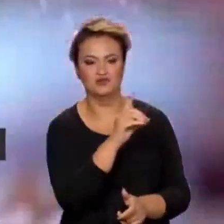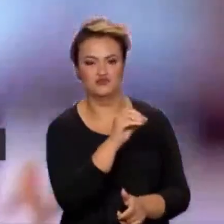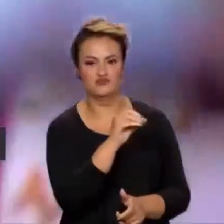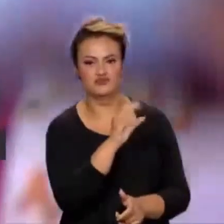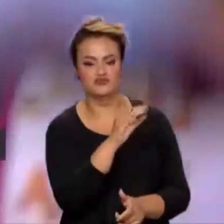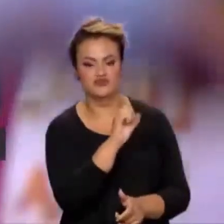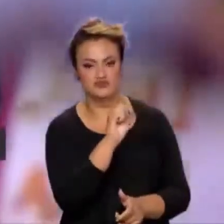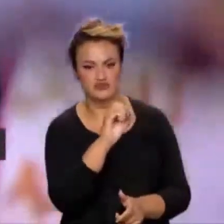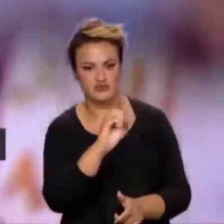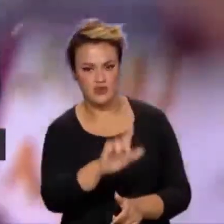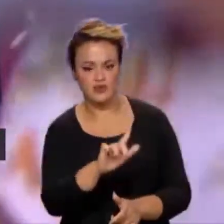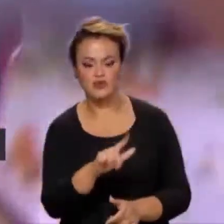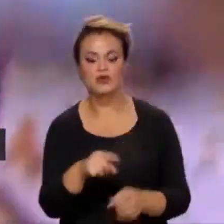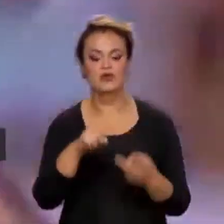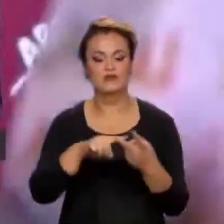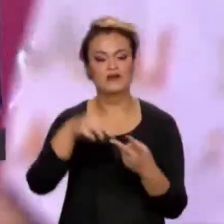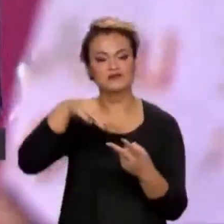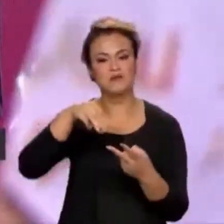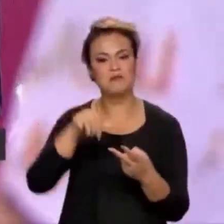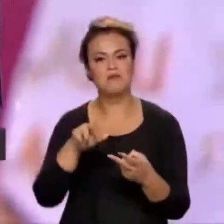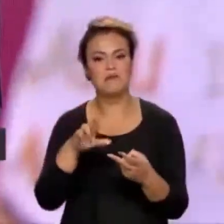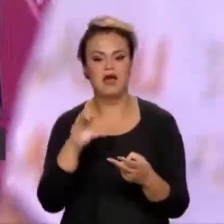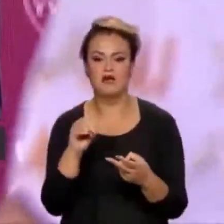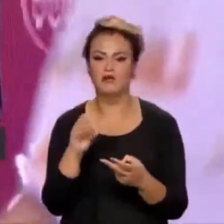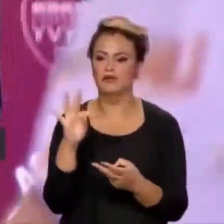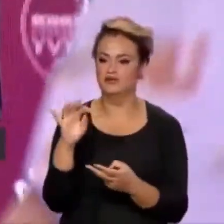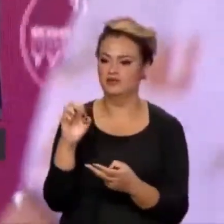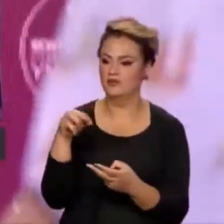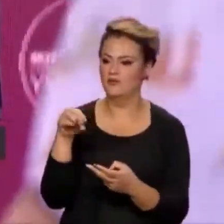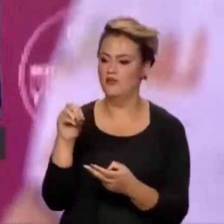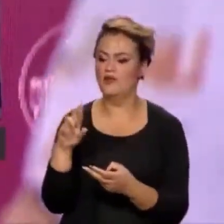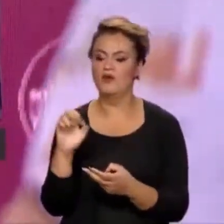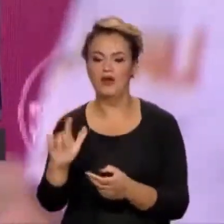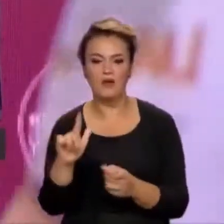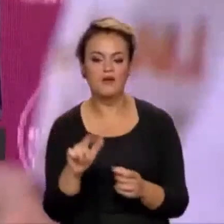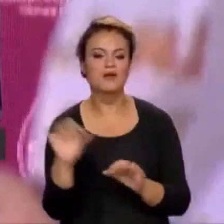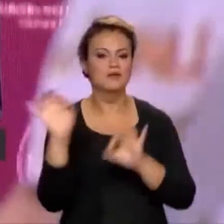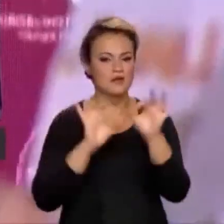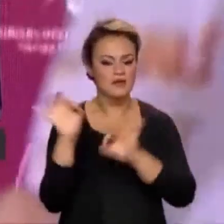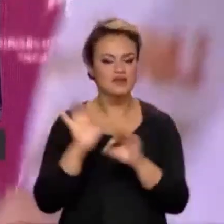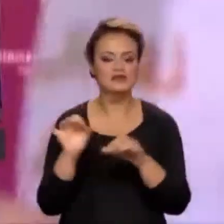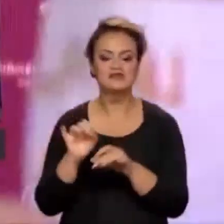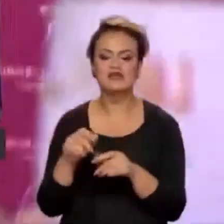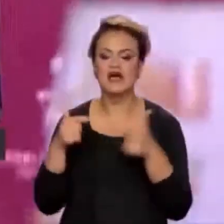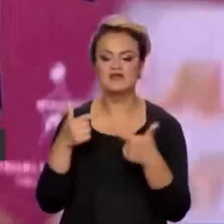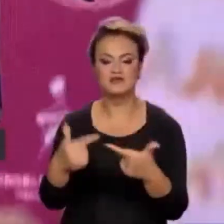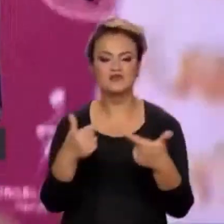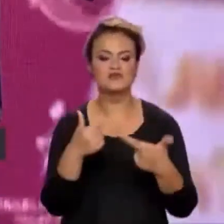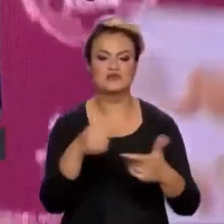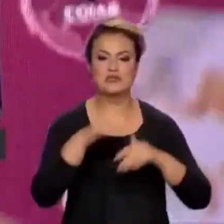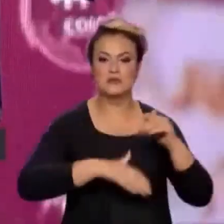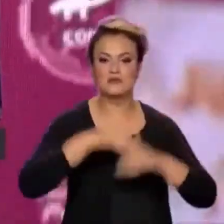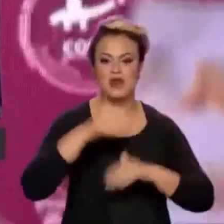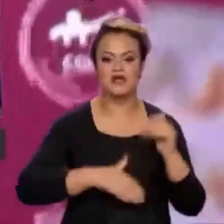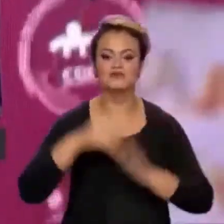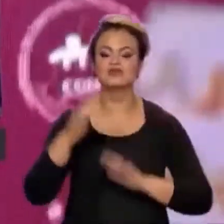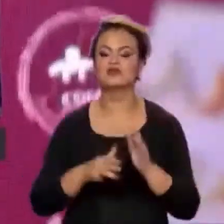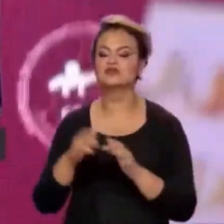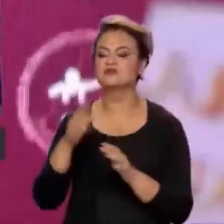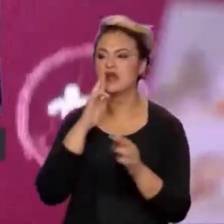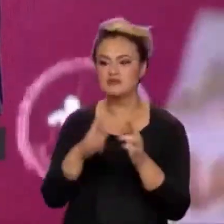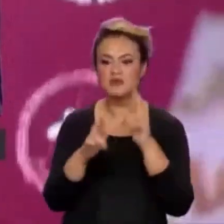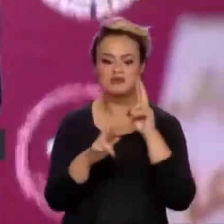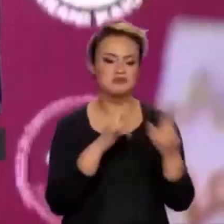temporal. Nosso objetivo é constituir planos de ações concretos para